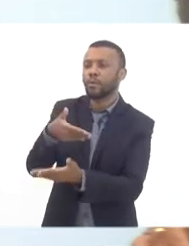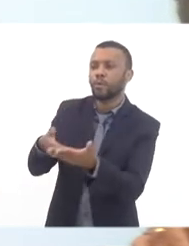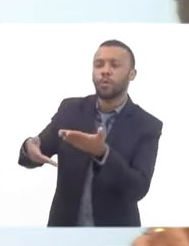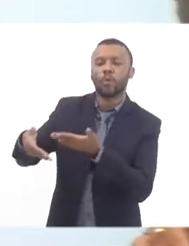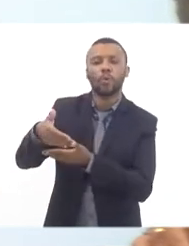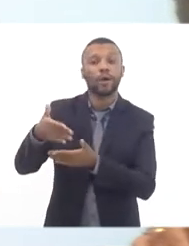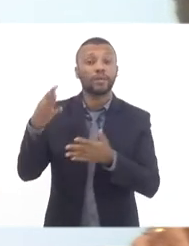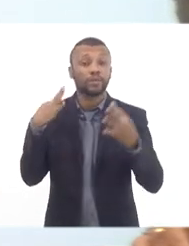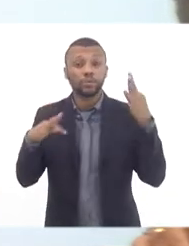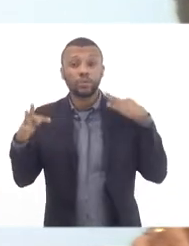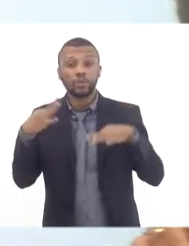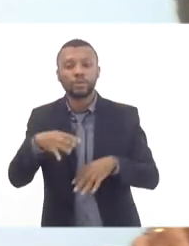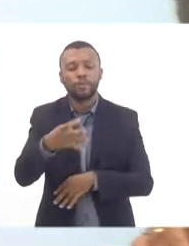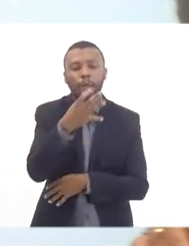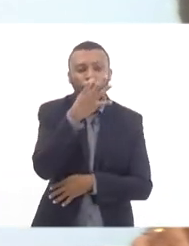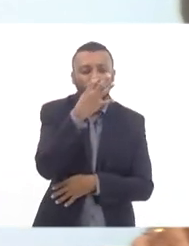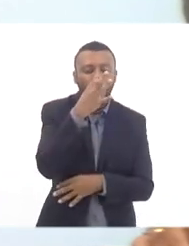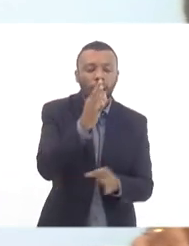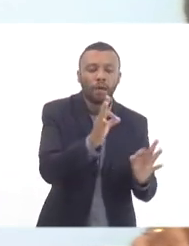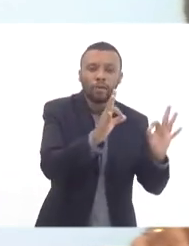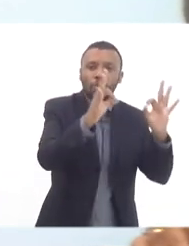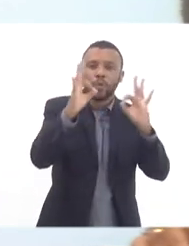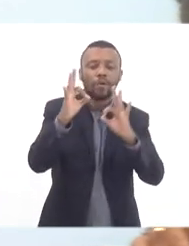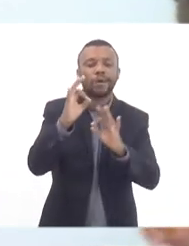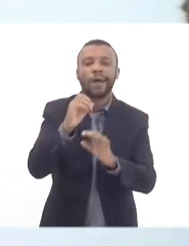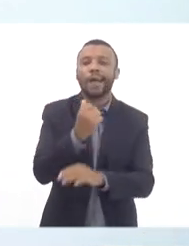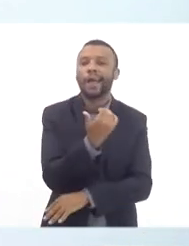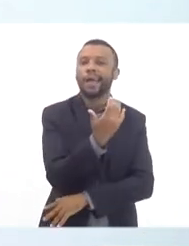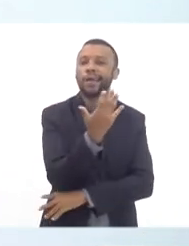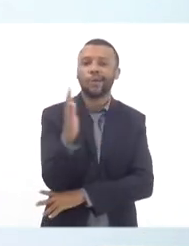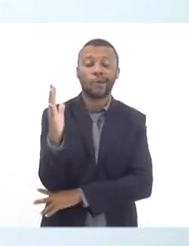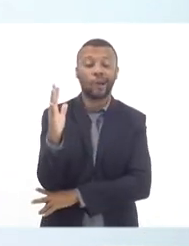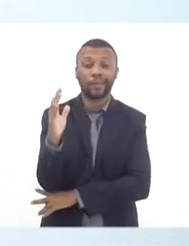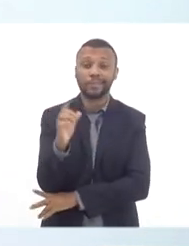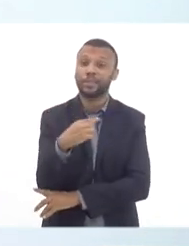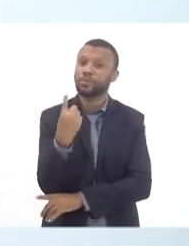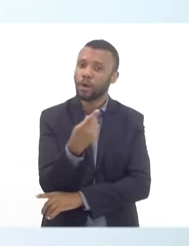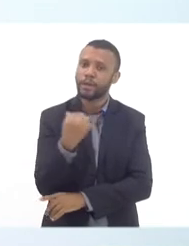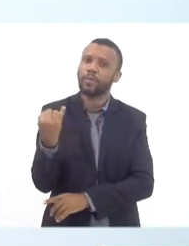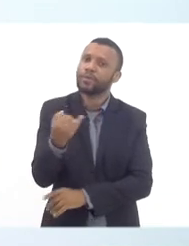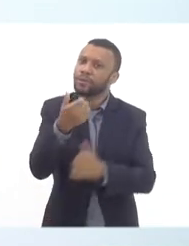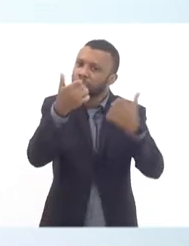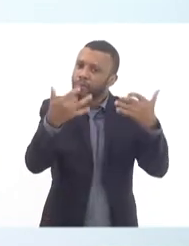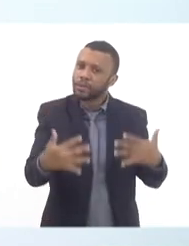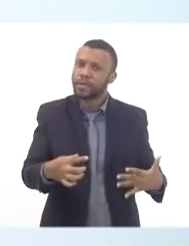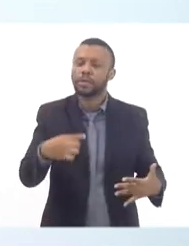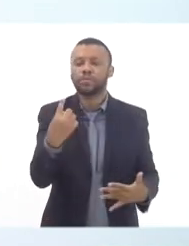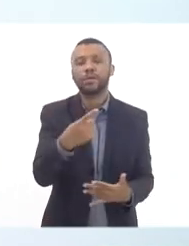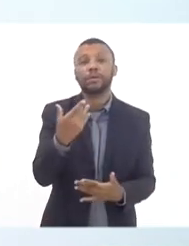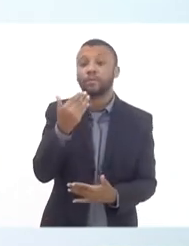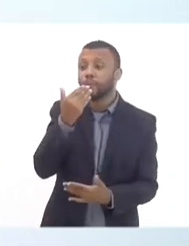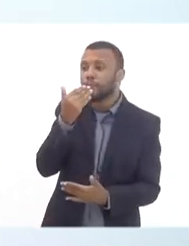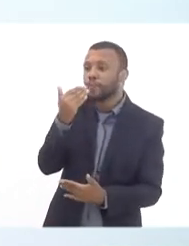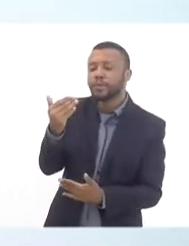importante compreendermos também que estamos tratando aqui de um pedido da sociedade civil organizada.